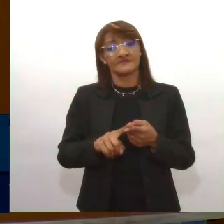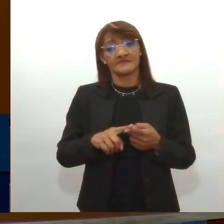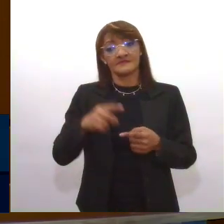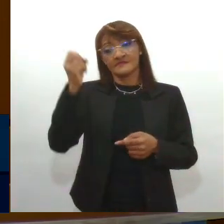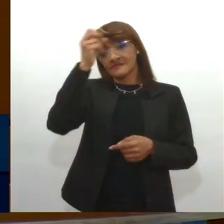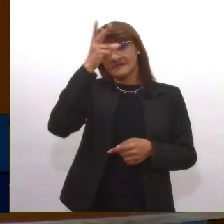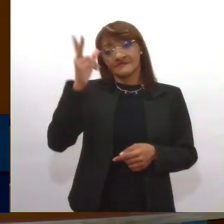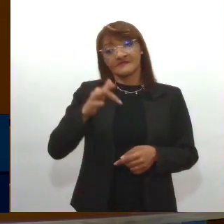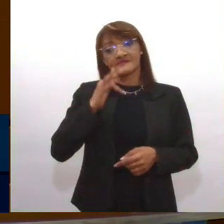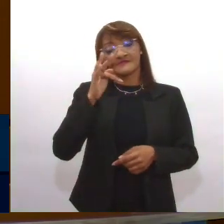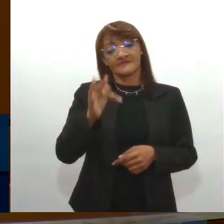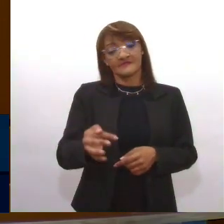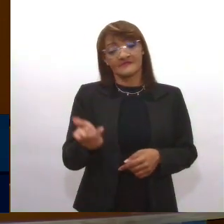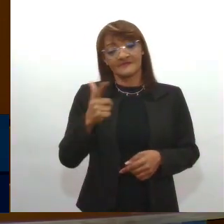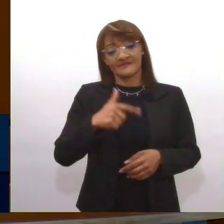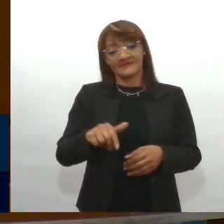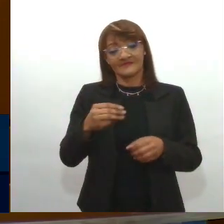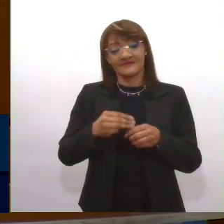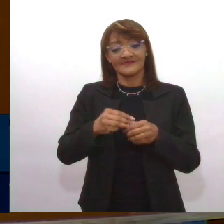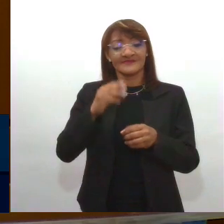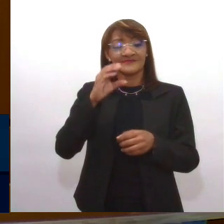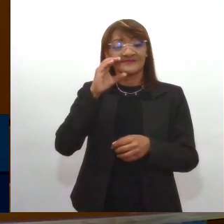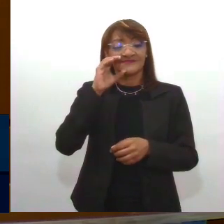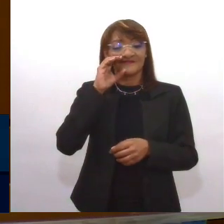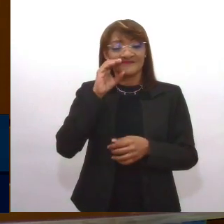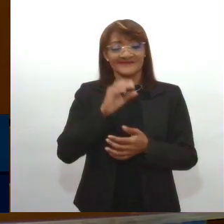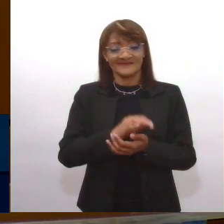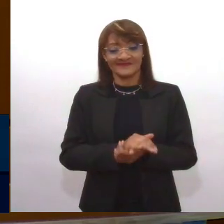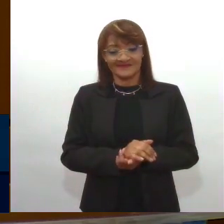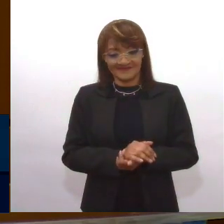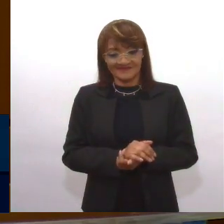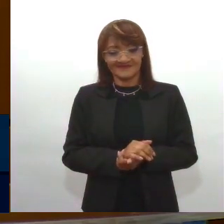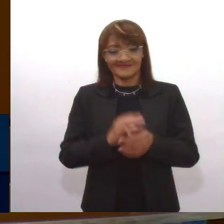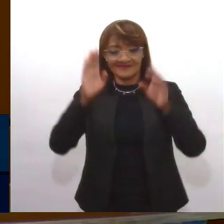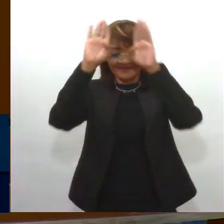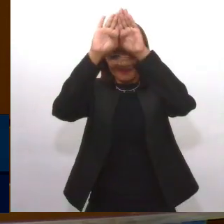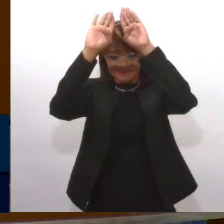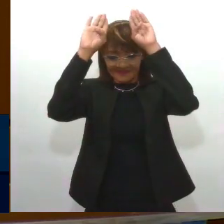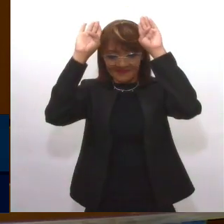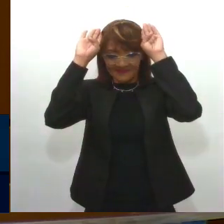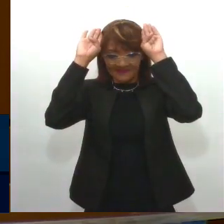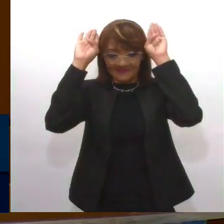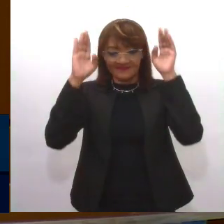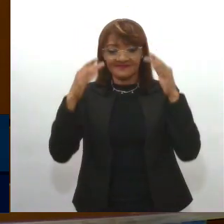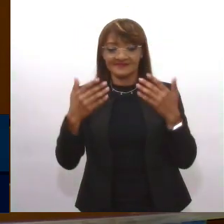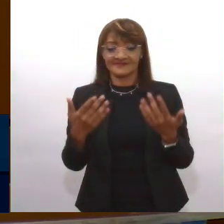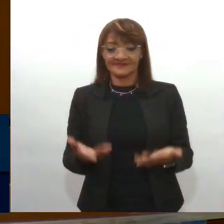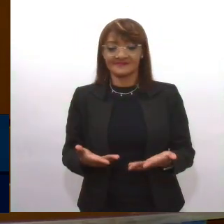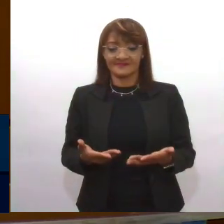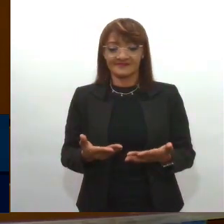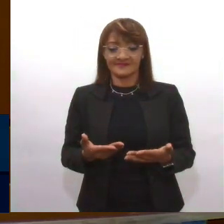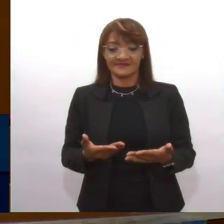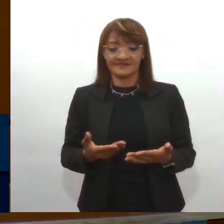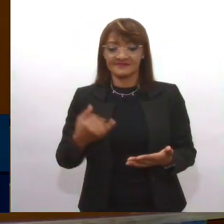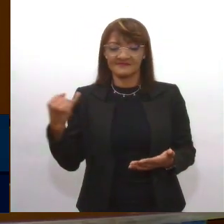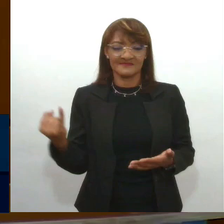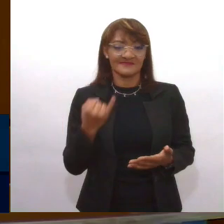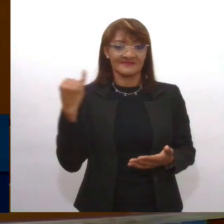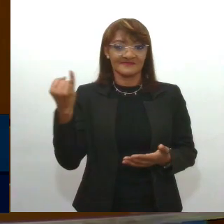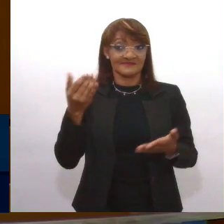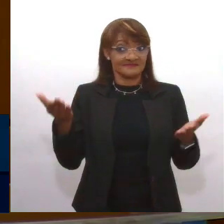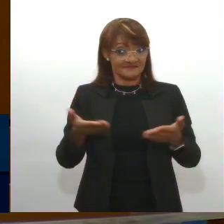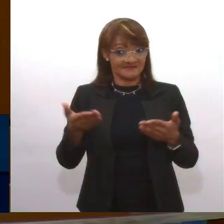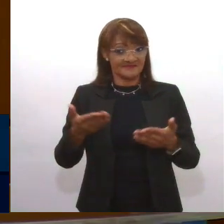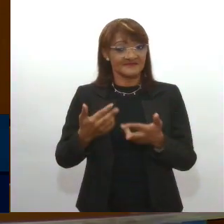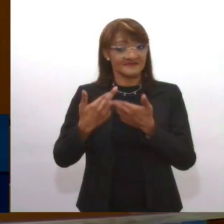Socorro meu amigo Samuel Carvalho que tem uma uma missão muito importante agora em diante né e administrar o